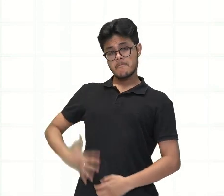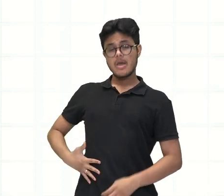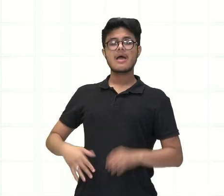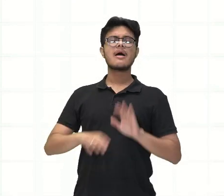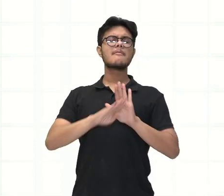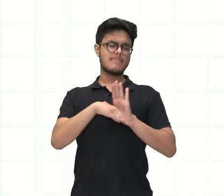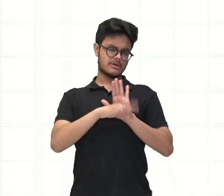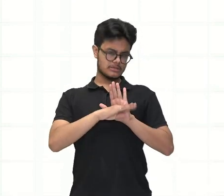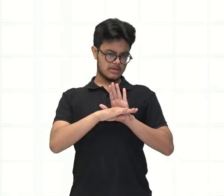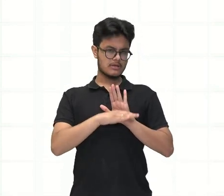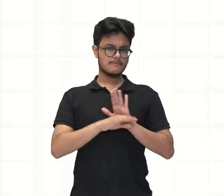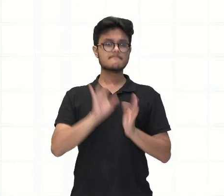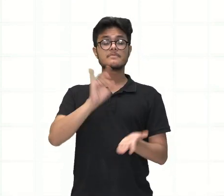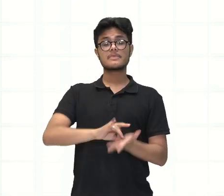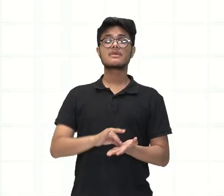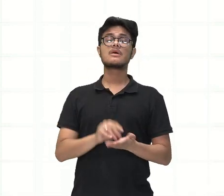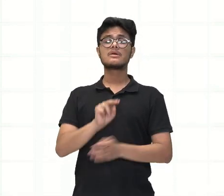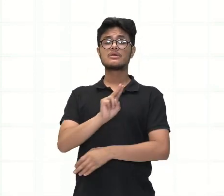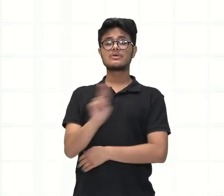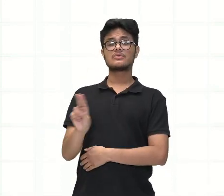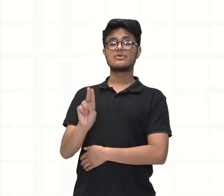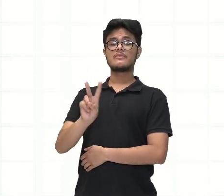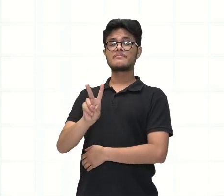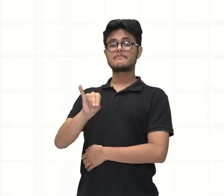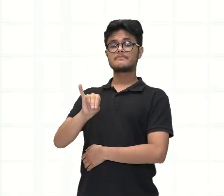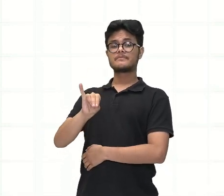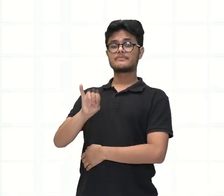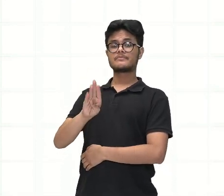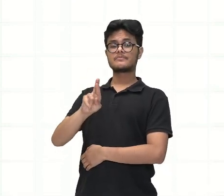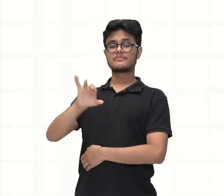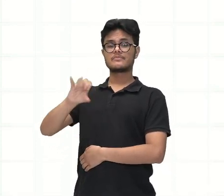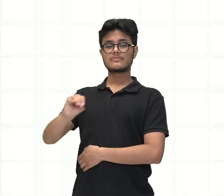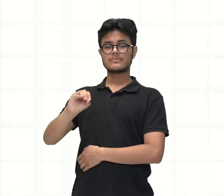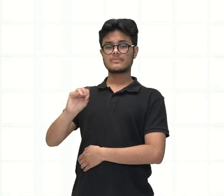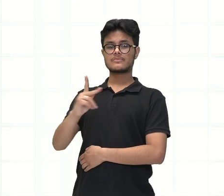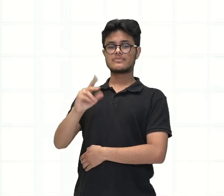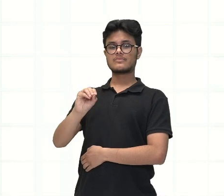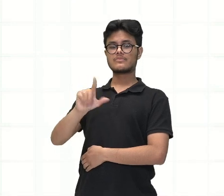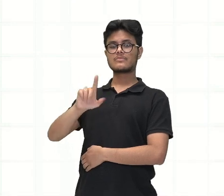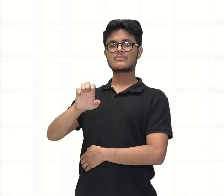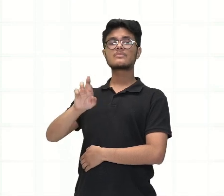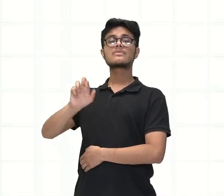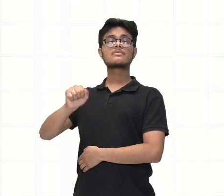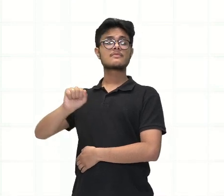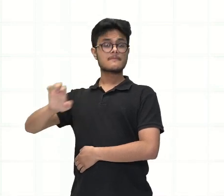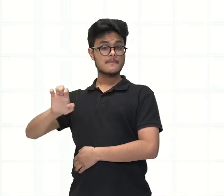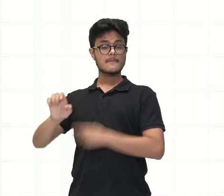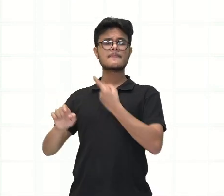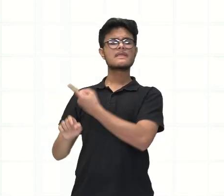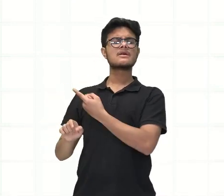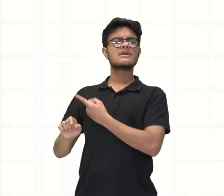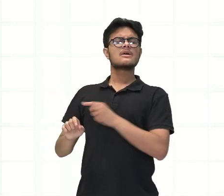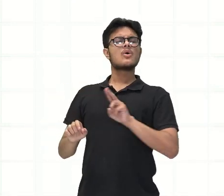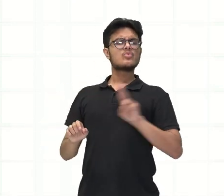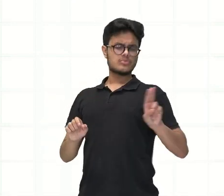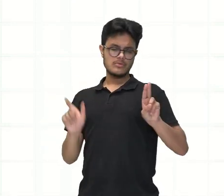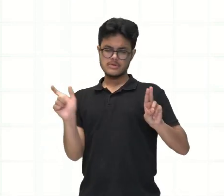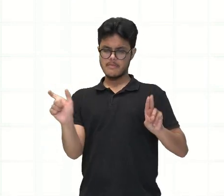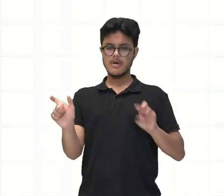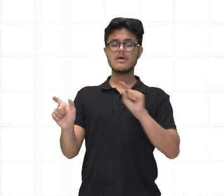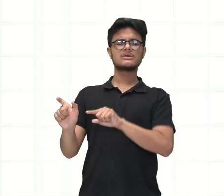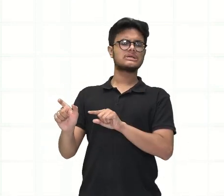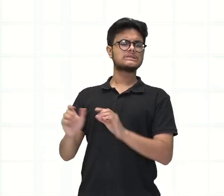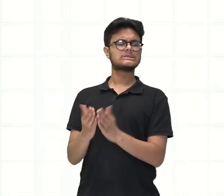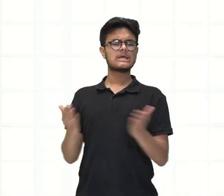bactéria. E o nome dessa bactéria é Vibrio cholerae. E aí vocês estão percebendo